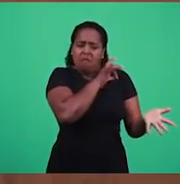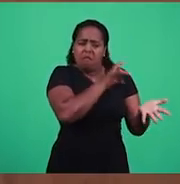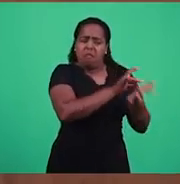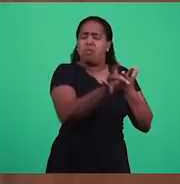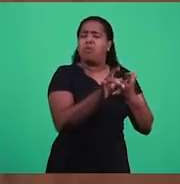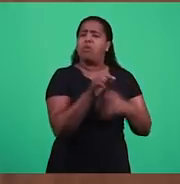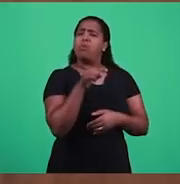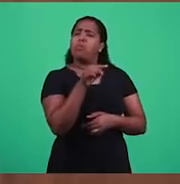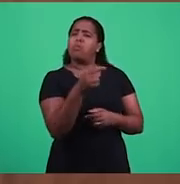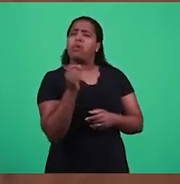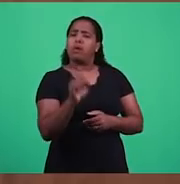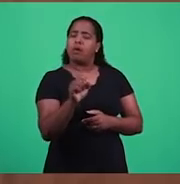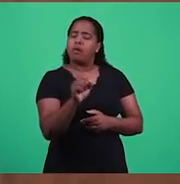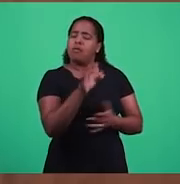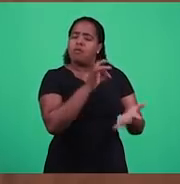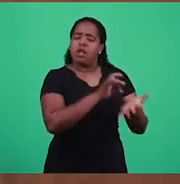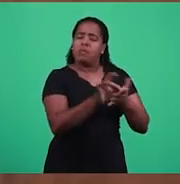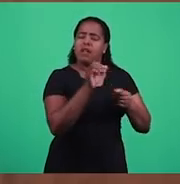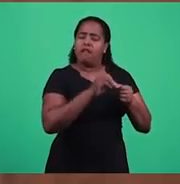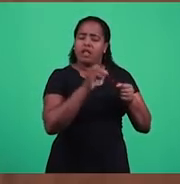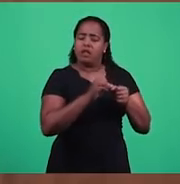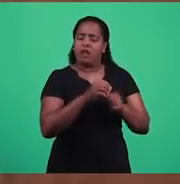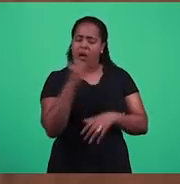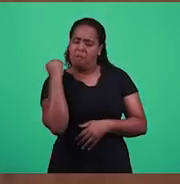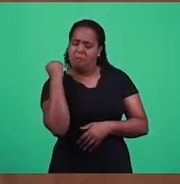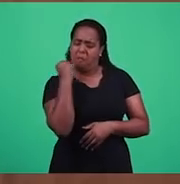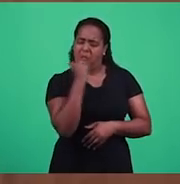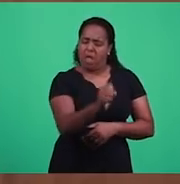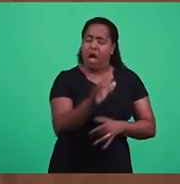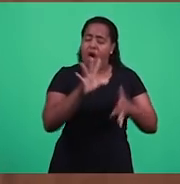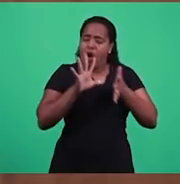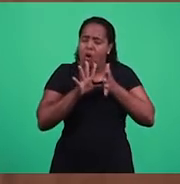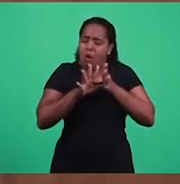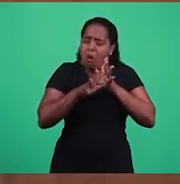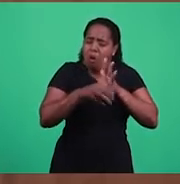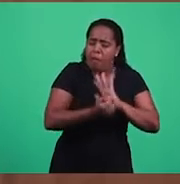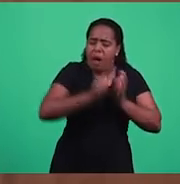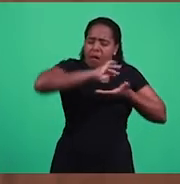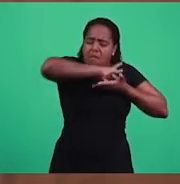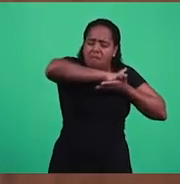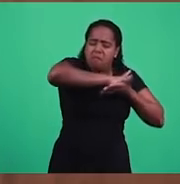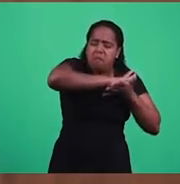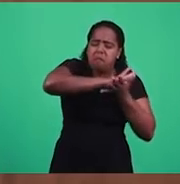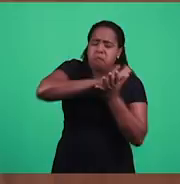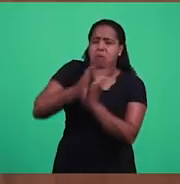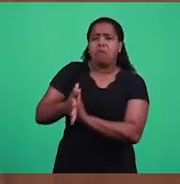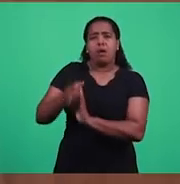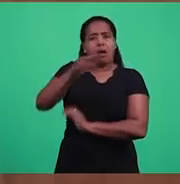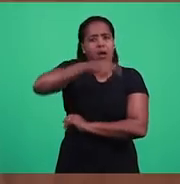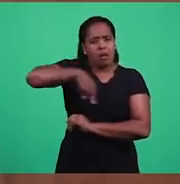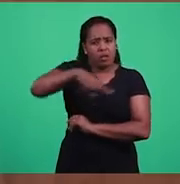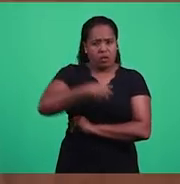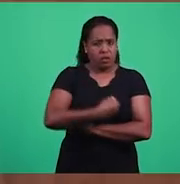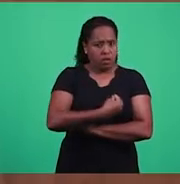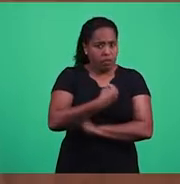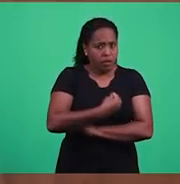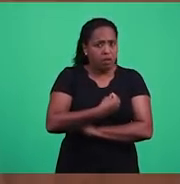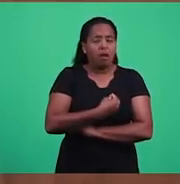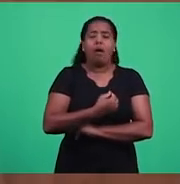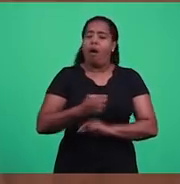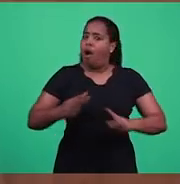quer matar, o inimigo quer roubar e o inimigo quer destruir as nossas vidas. E